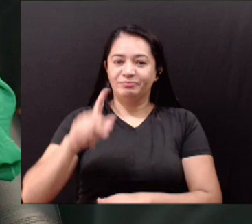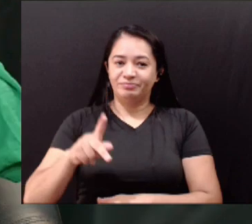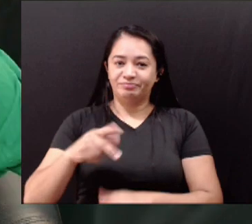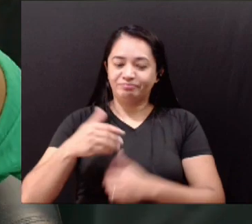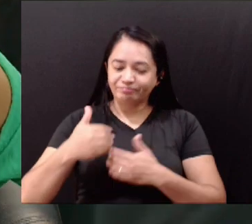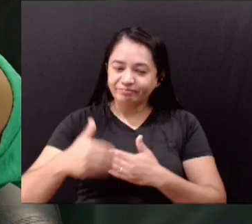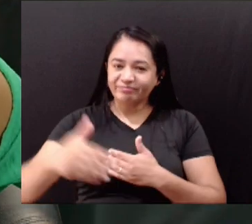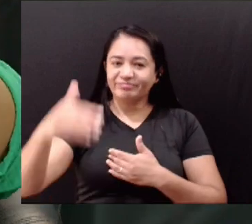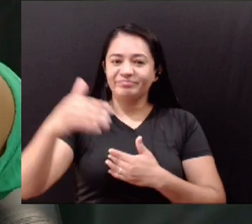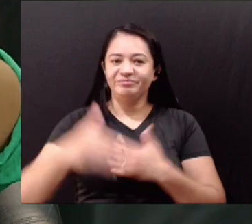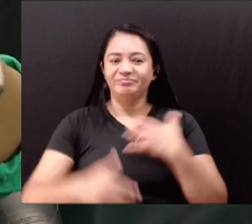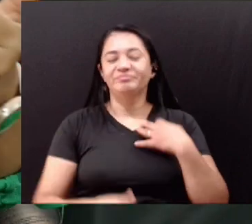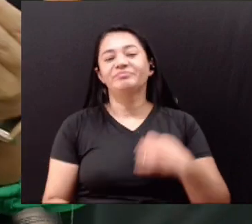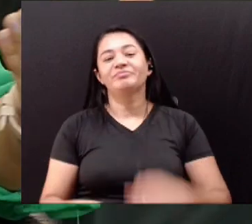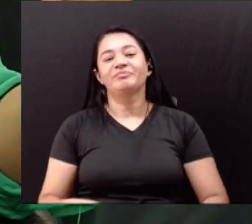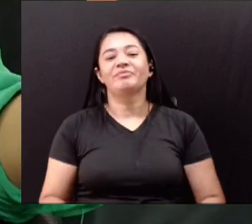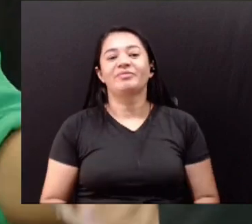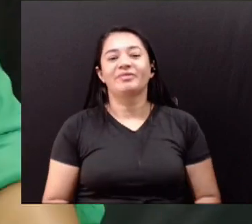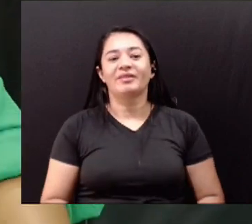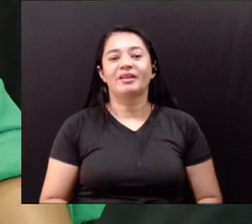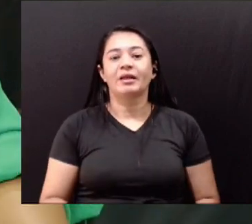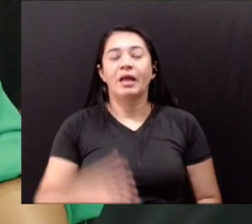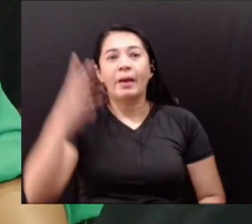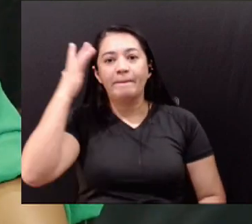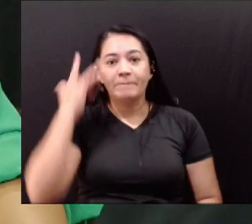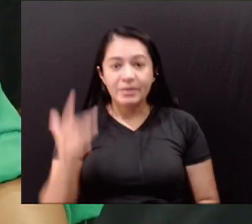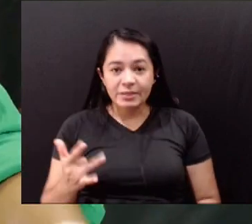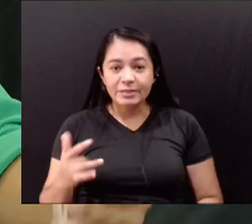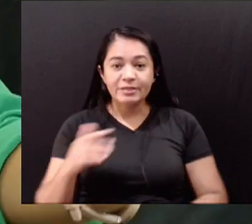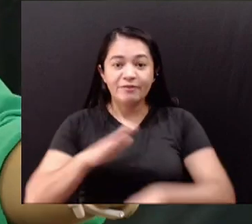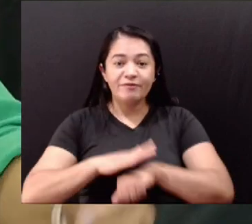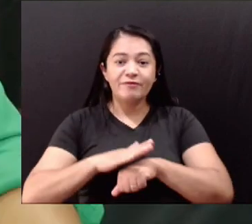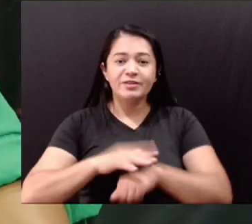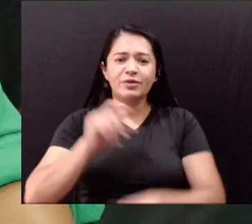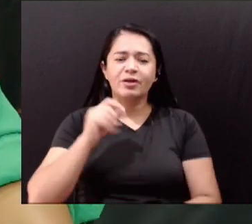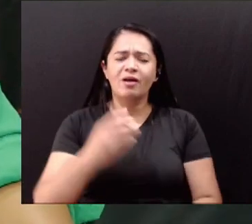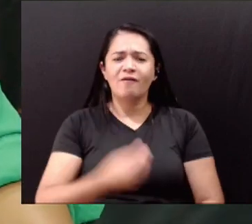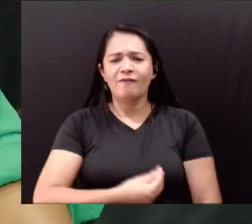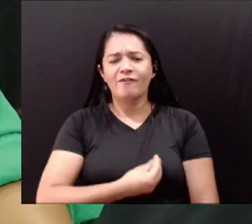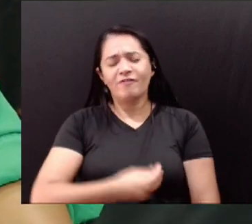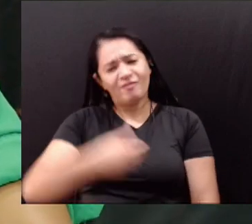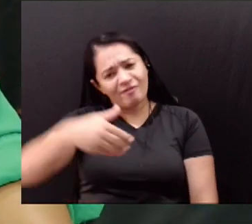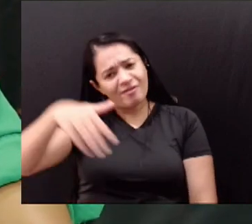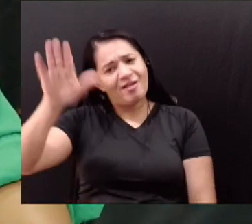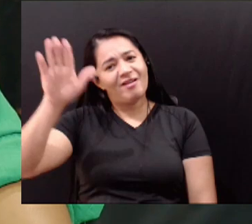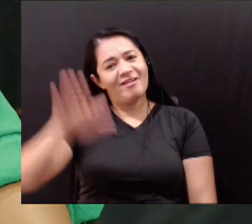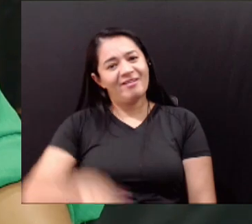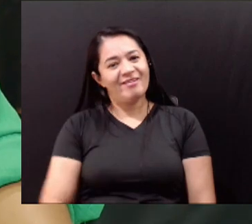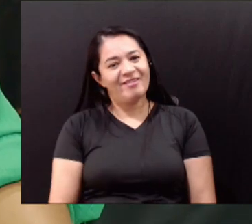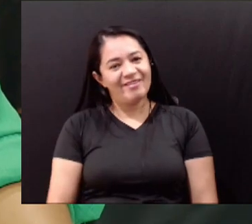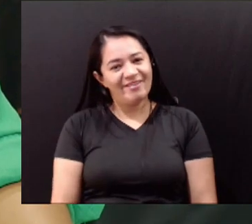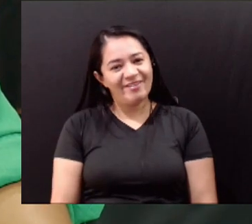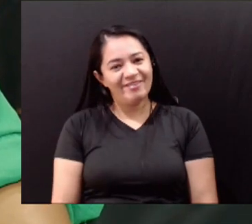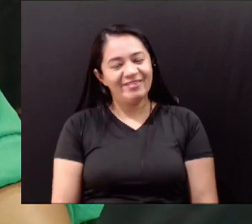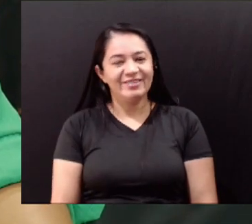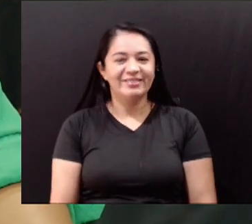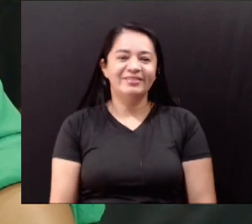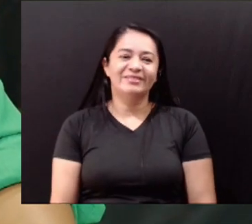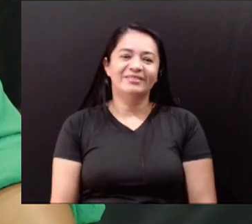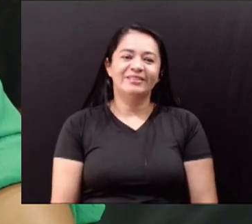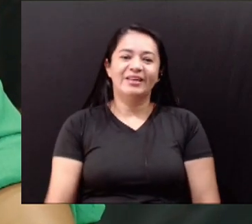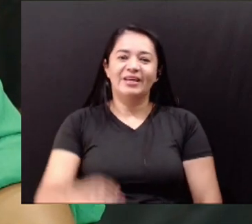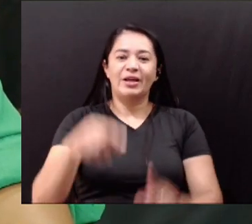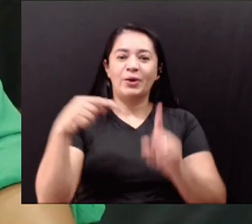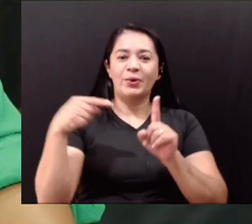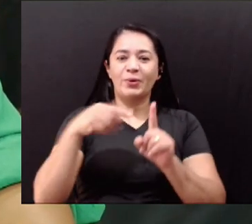outro dia, vou fazer o quê? Vai viver, meu amigo, minha amiga, vai viver. Eduardo do Jardim Campos. Denise,